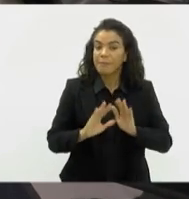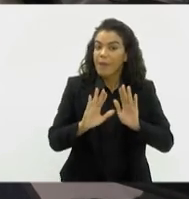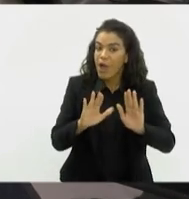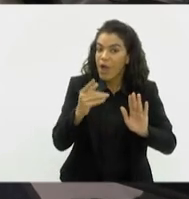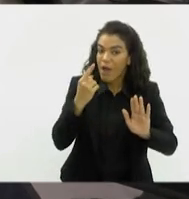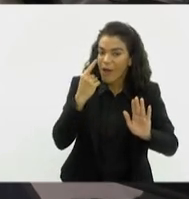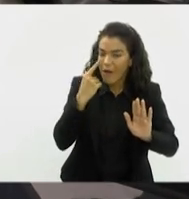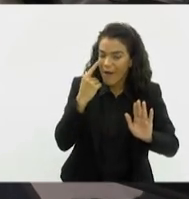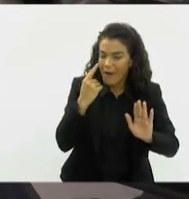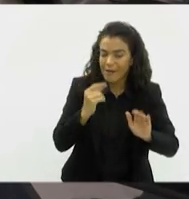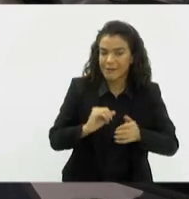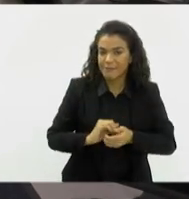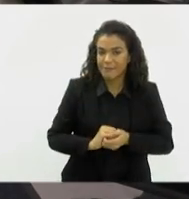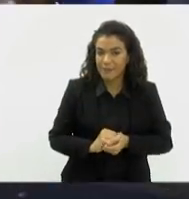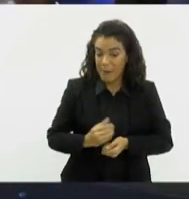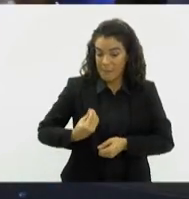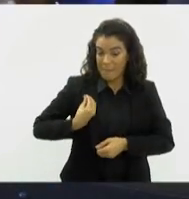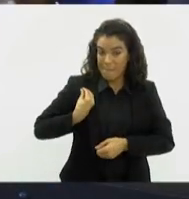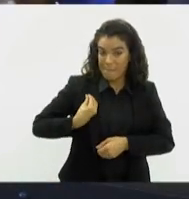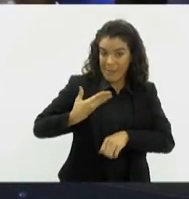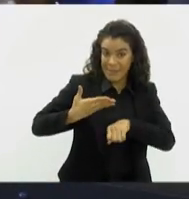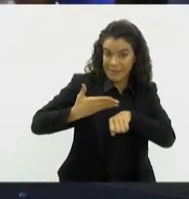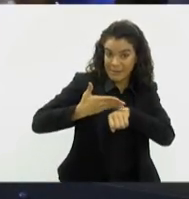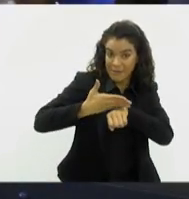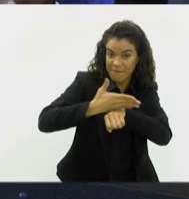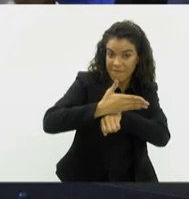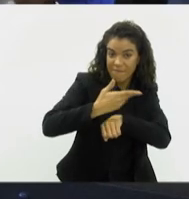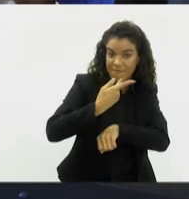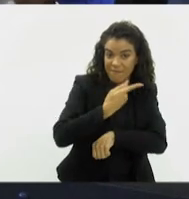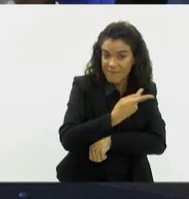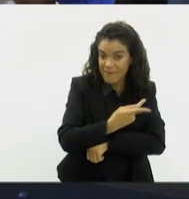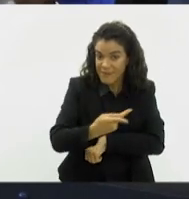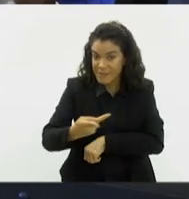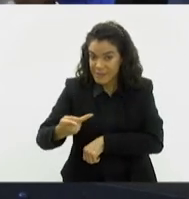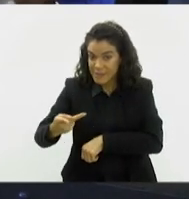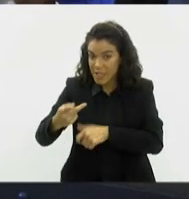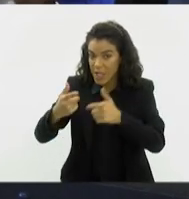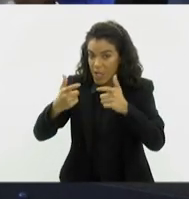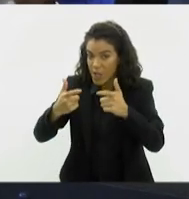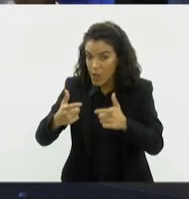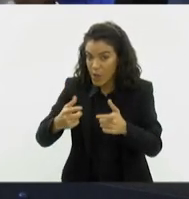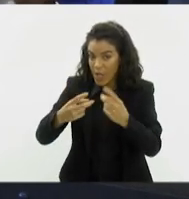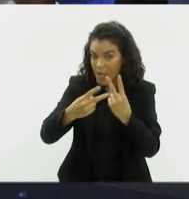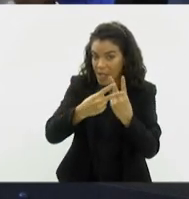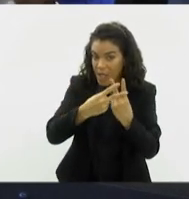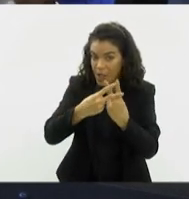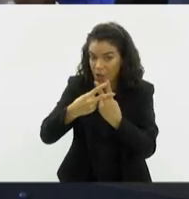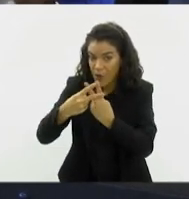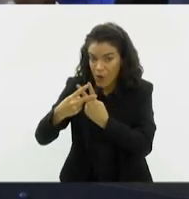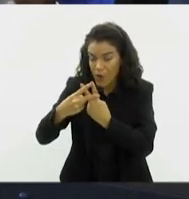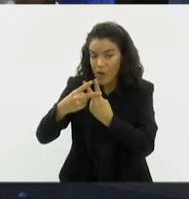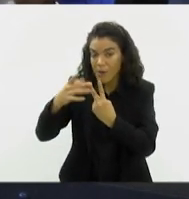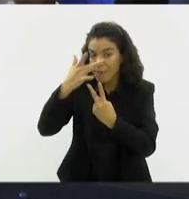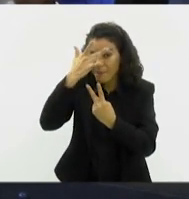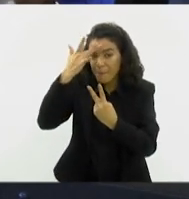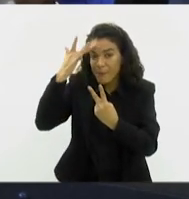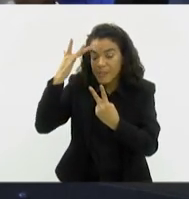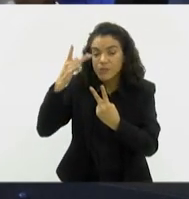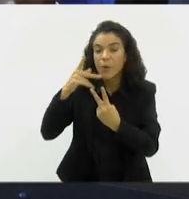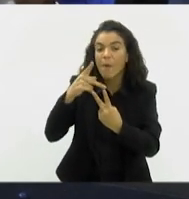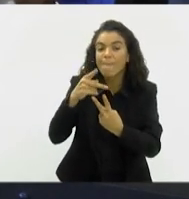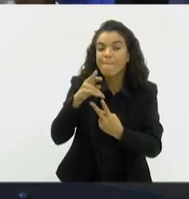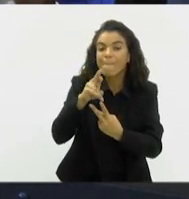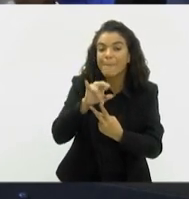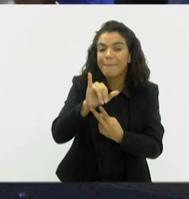olha a sequência: participação em visitas e locais de confinamento de pessoas privadas de